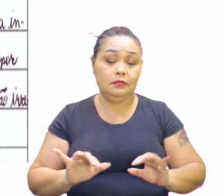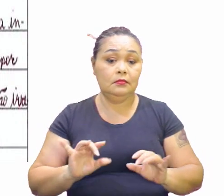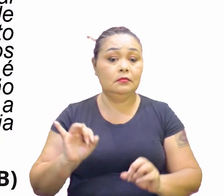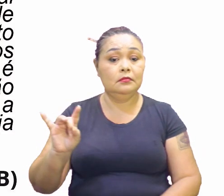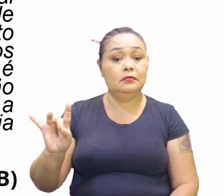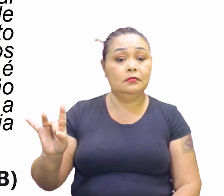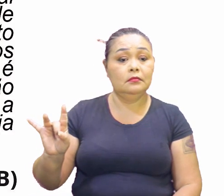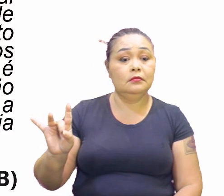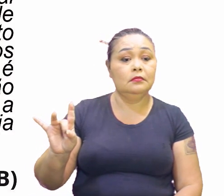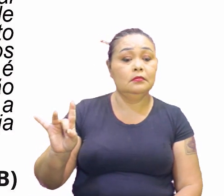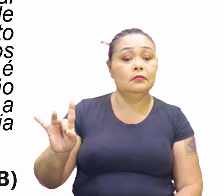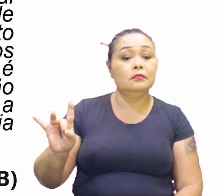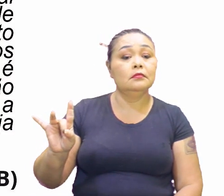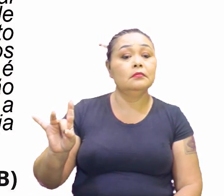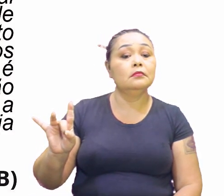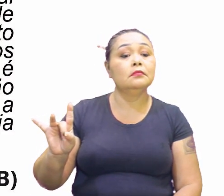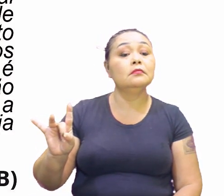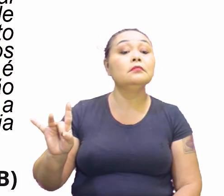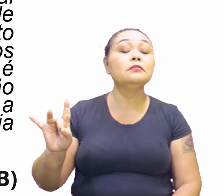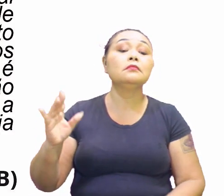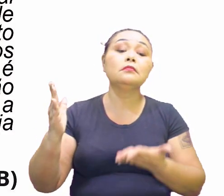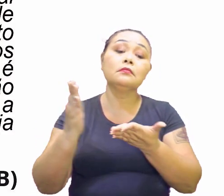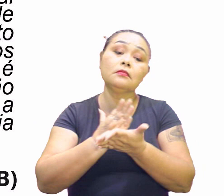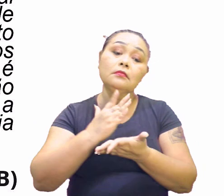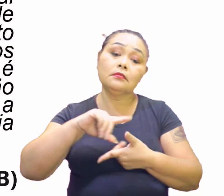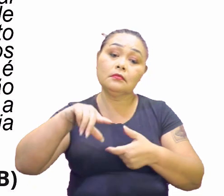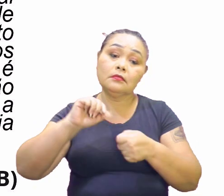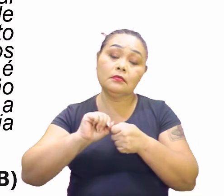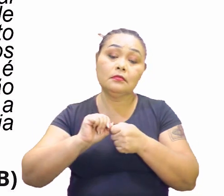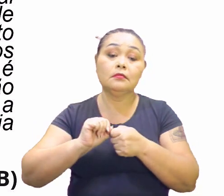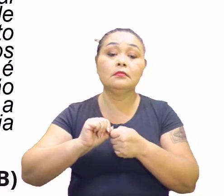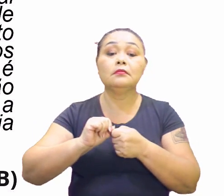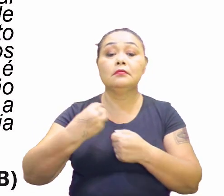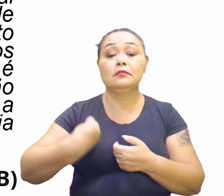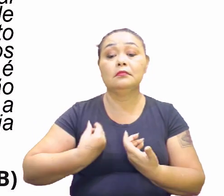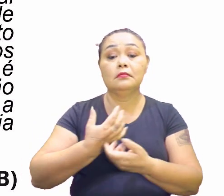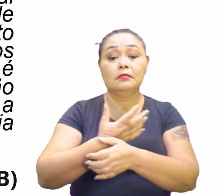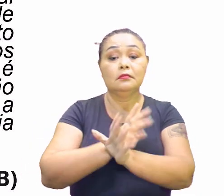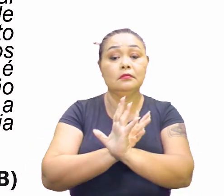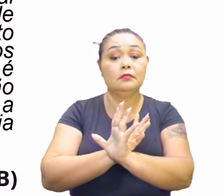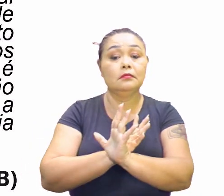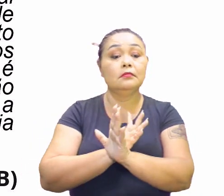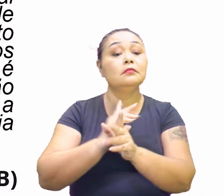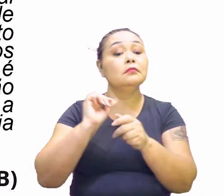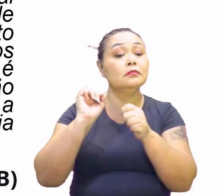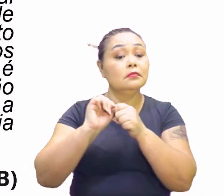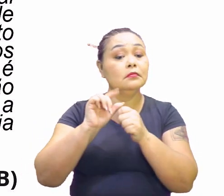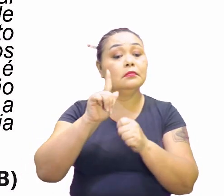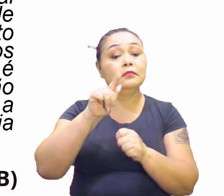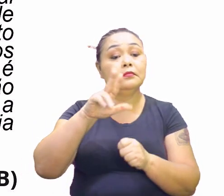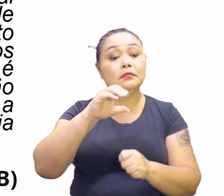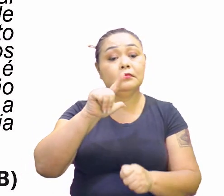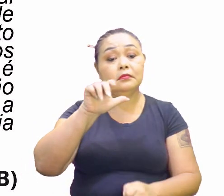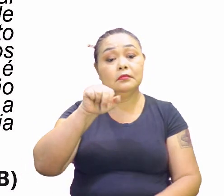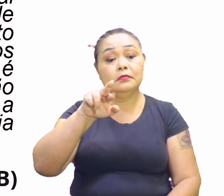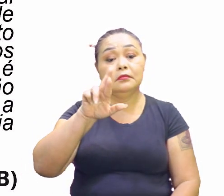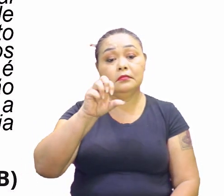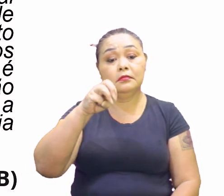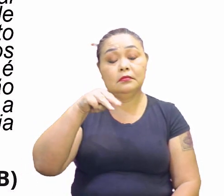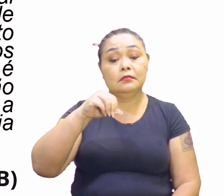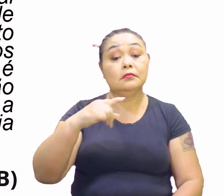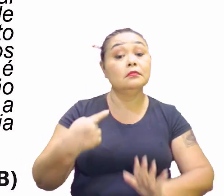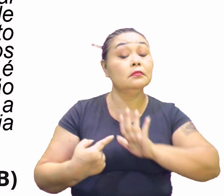digitada, para facilitar. A obra modernista Vidas Secas, produzida por